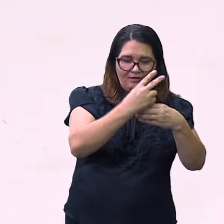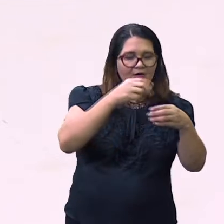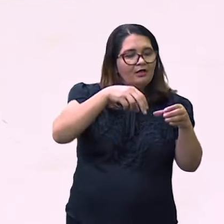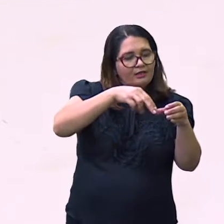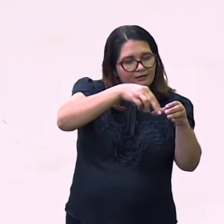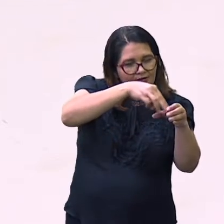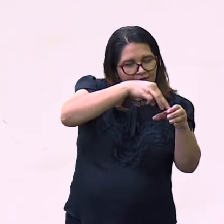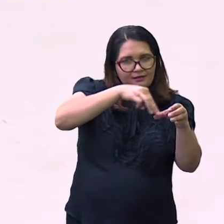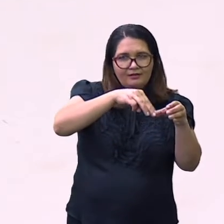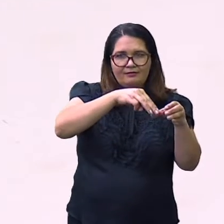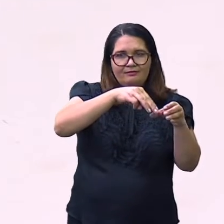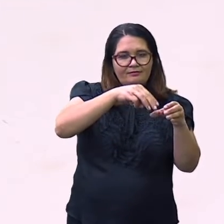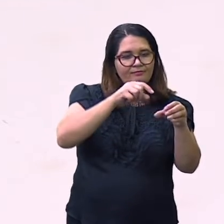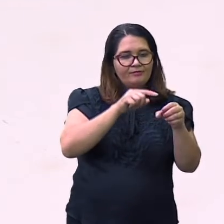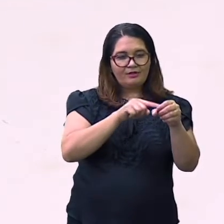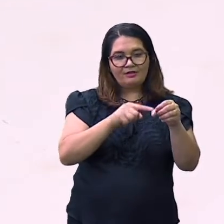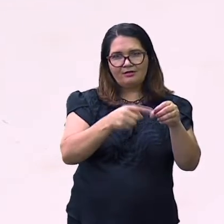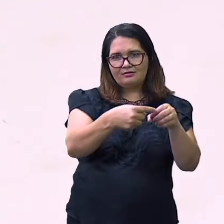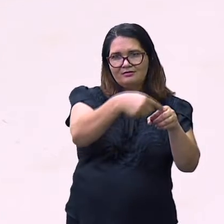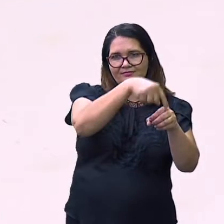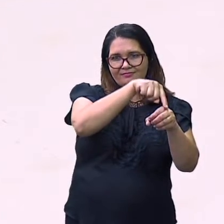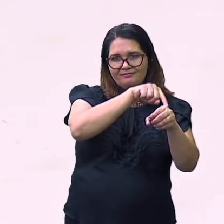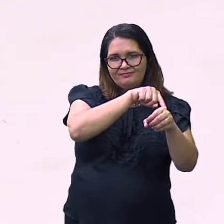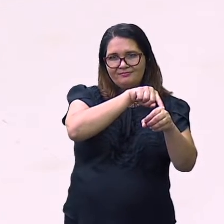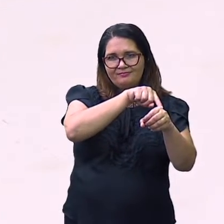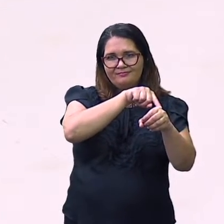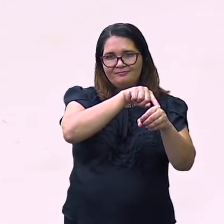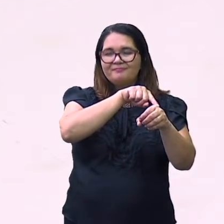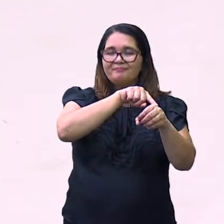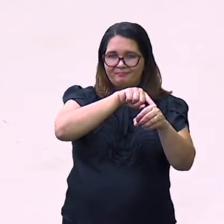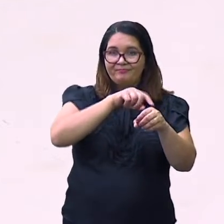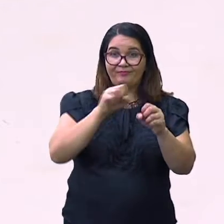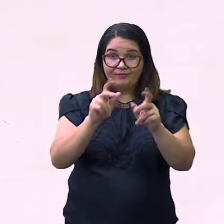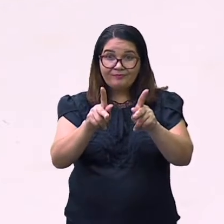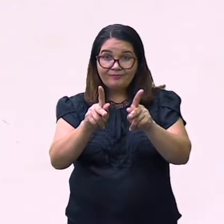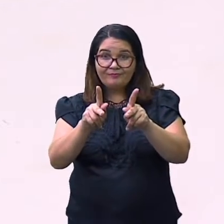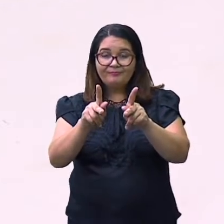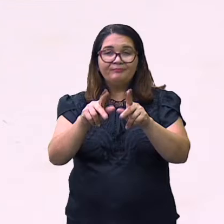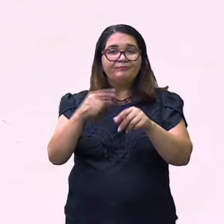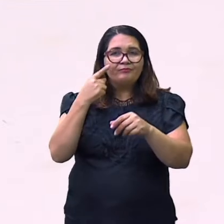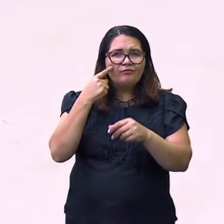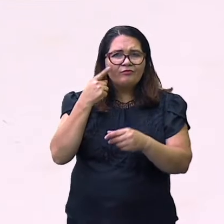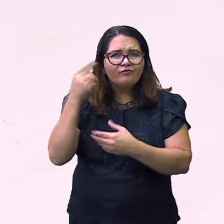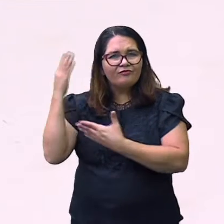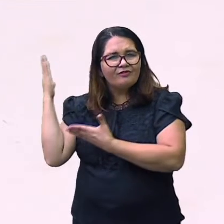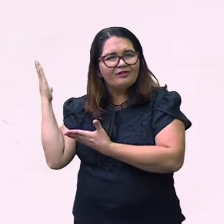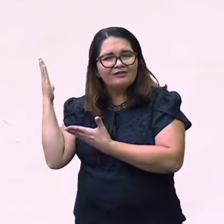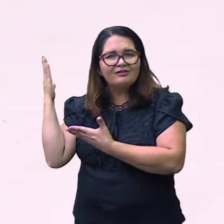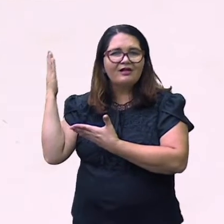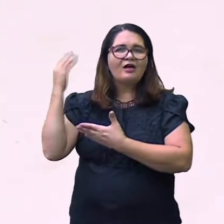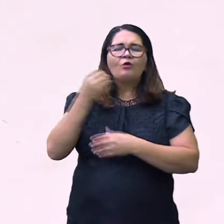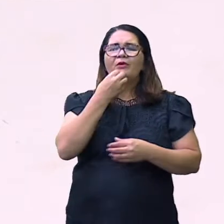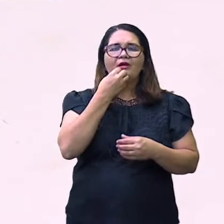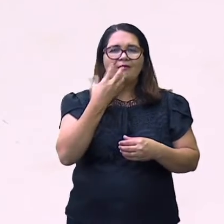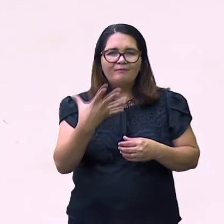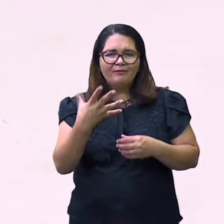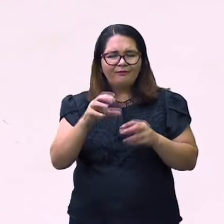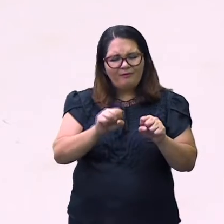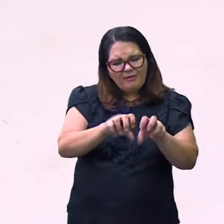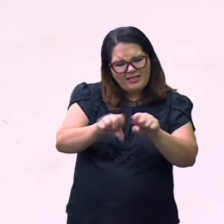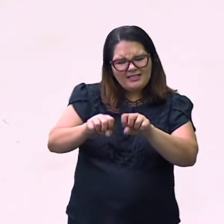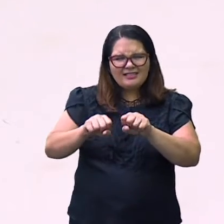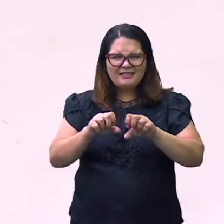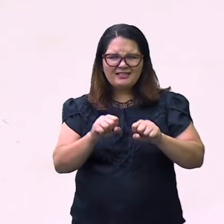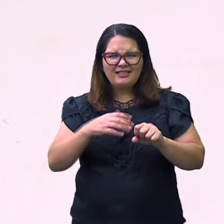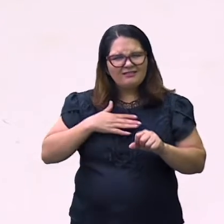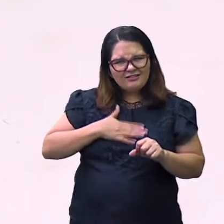outra. Isso também ajuda a gente a ajustar a modelagem. É gostoso trabalhar com massinha, não é mesmo?